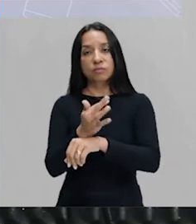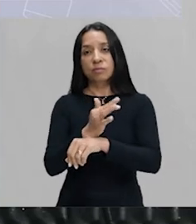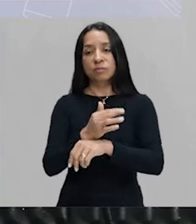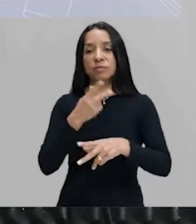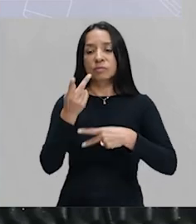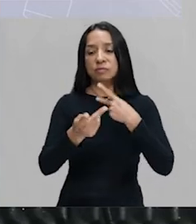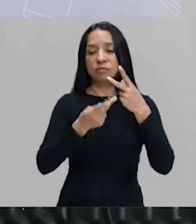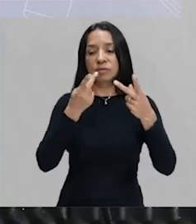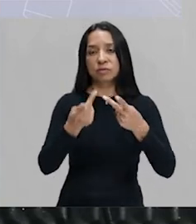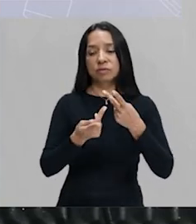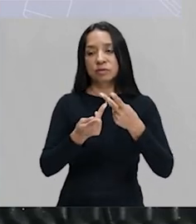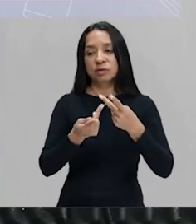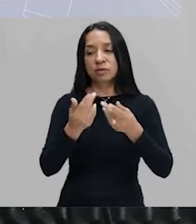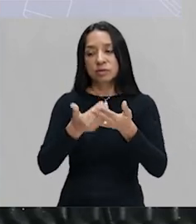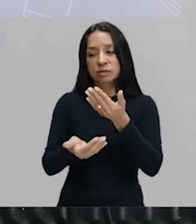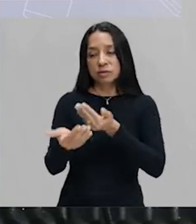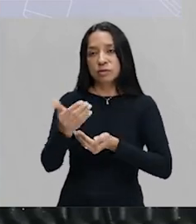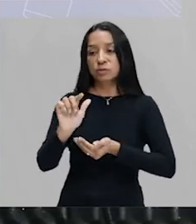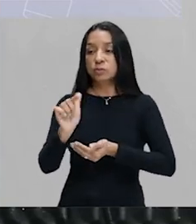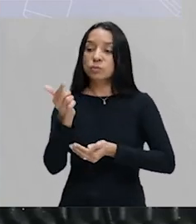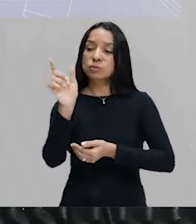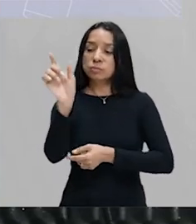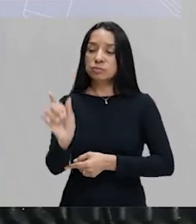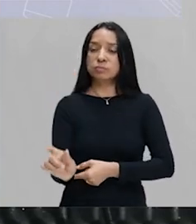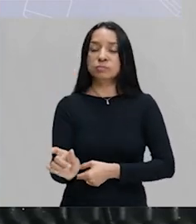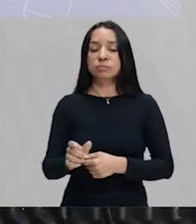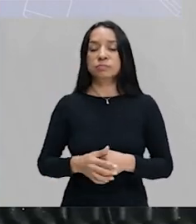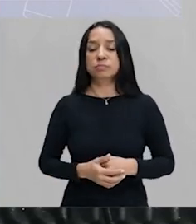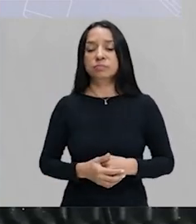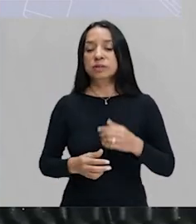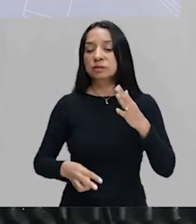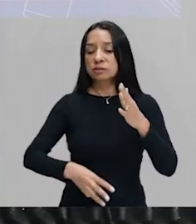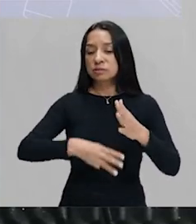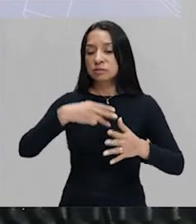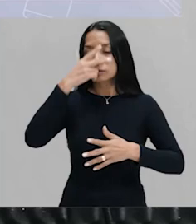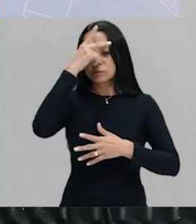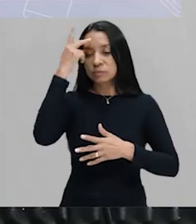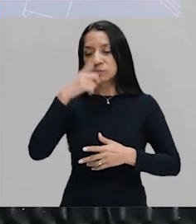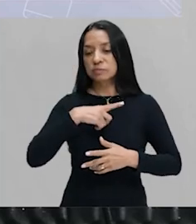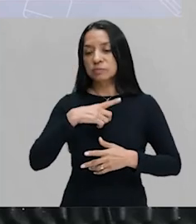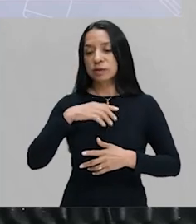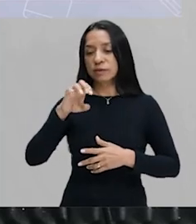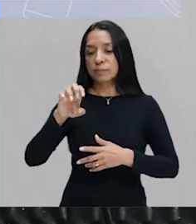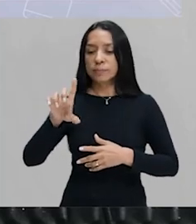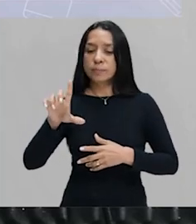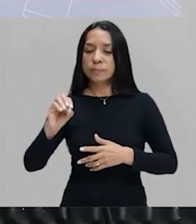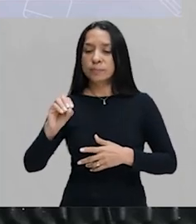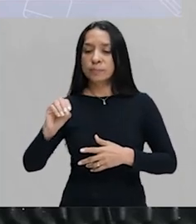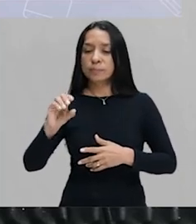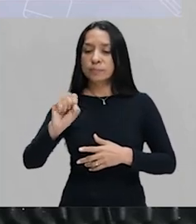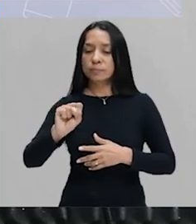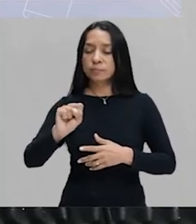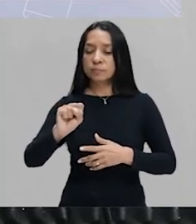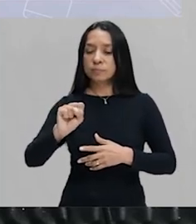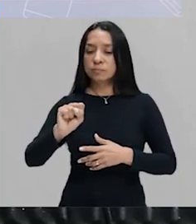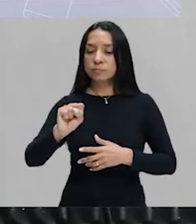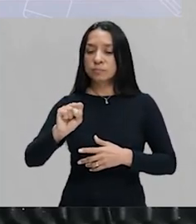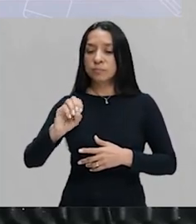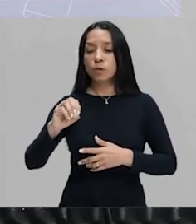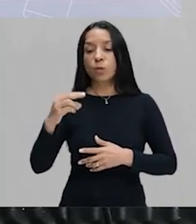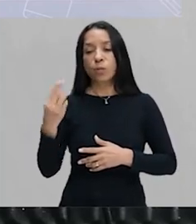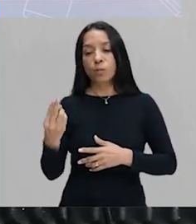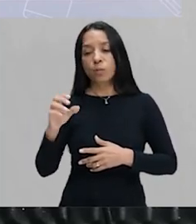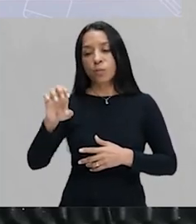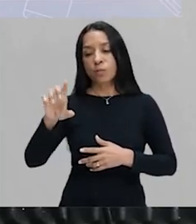me dirigir às pessoas. E na terceira pessoa do discurso eu tenho ellos ou ellas, tá